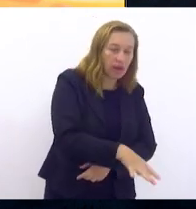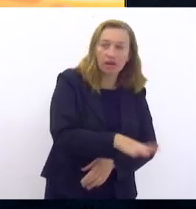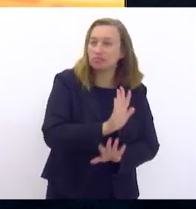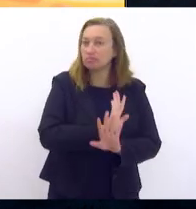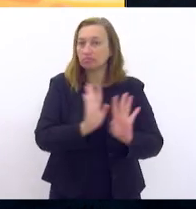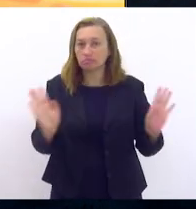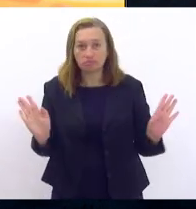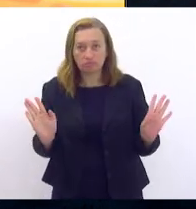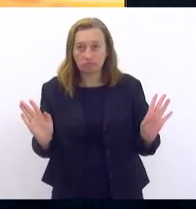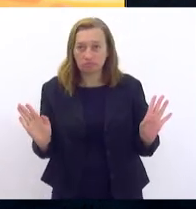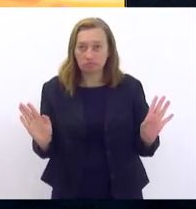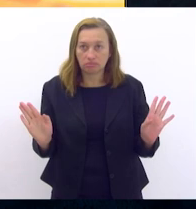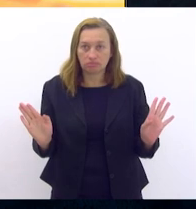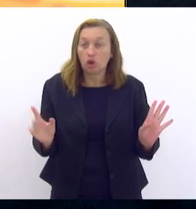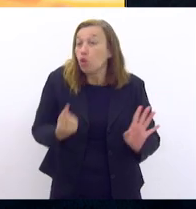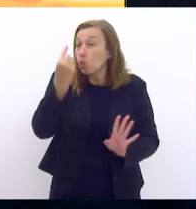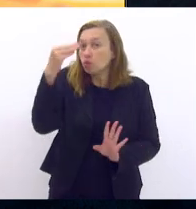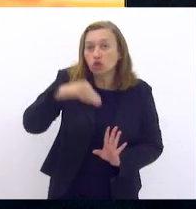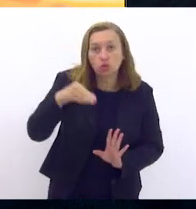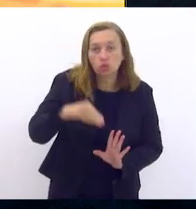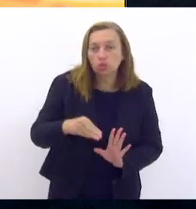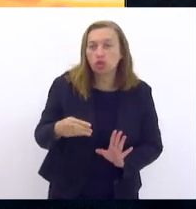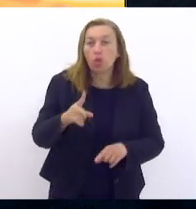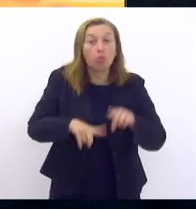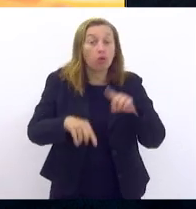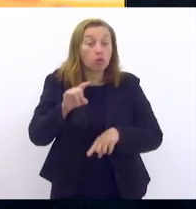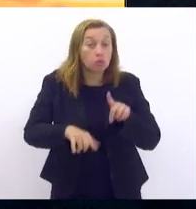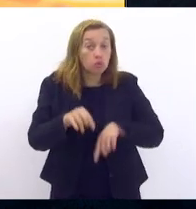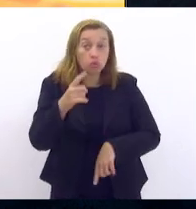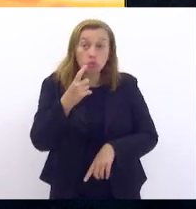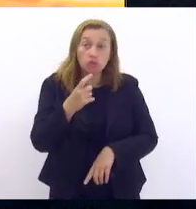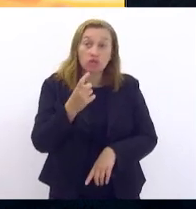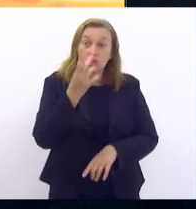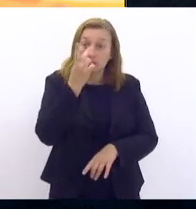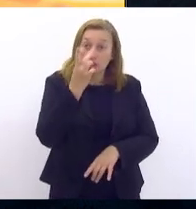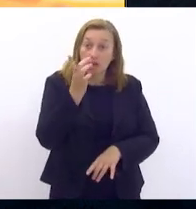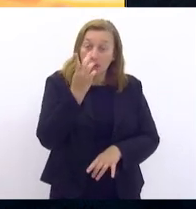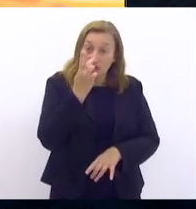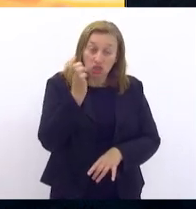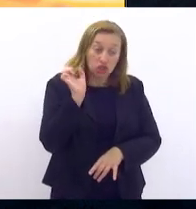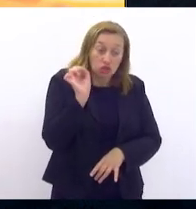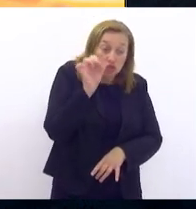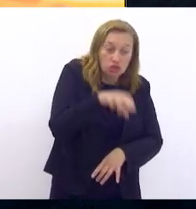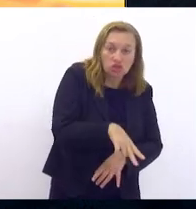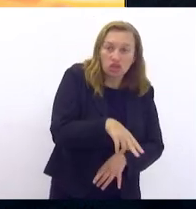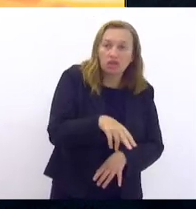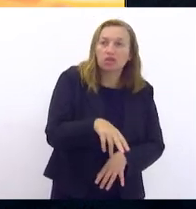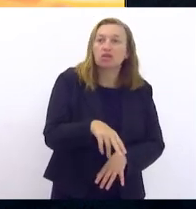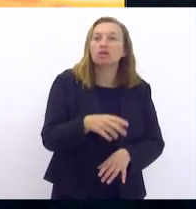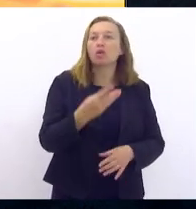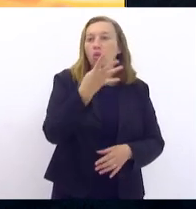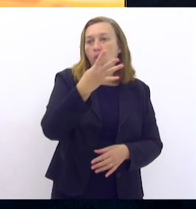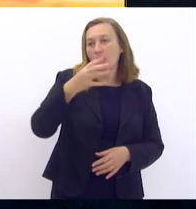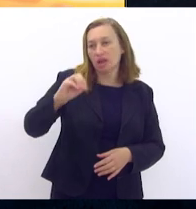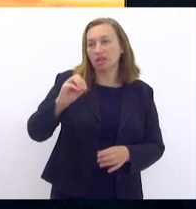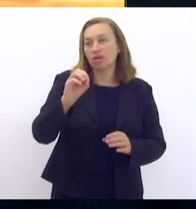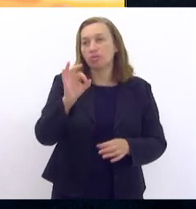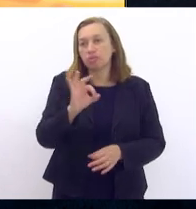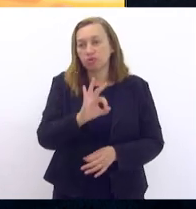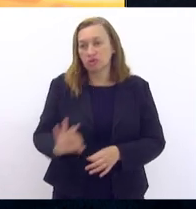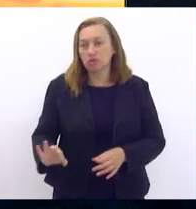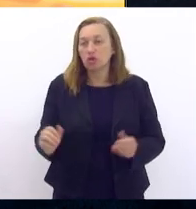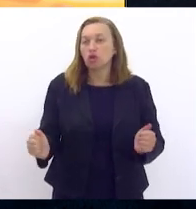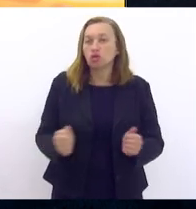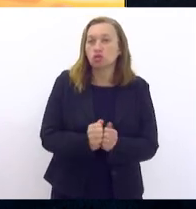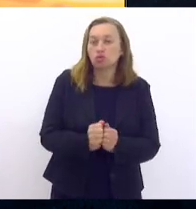minuto ela é um produto de plástico descartável ela tá ali nos 40% junto com o